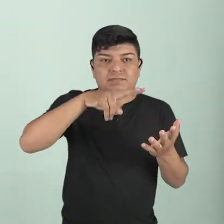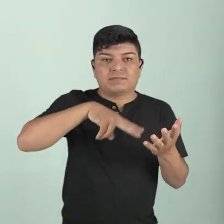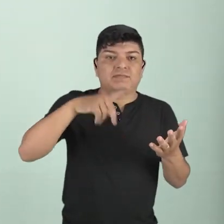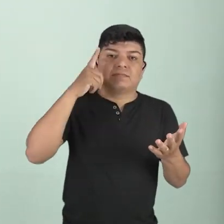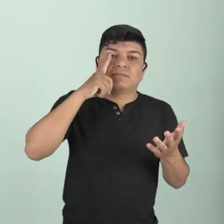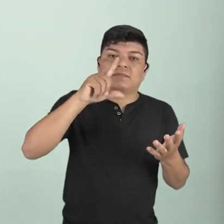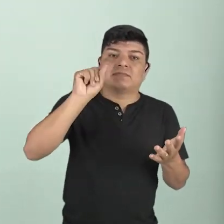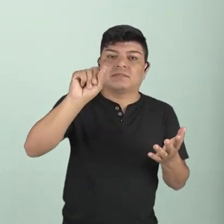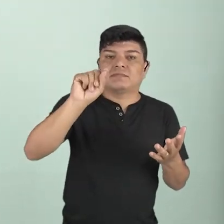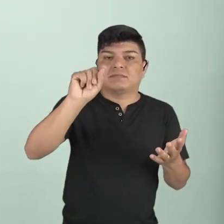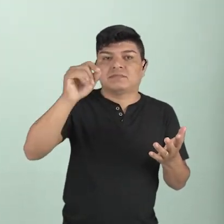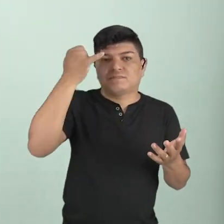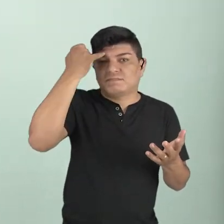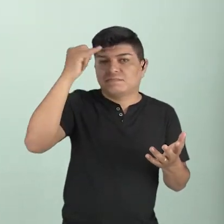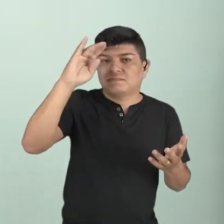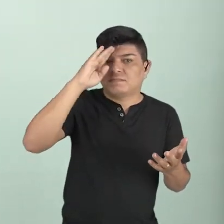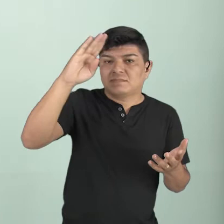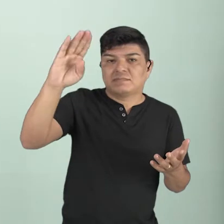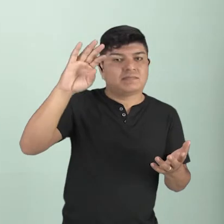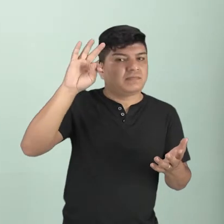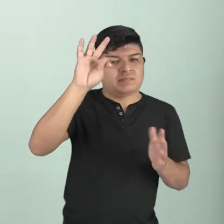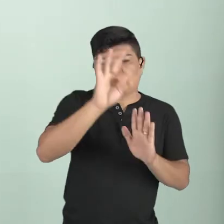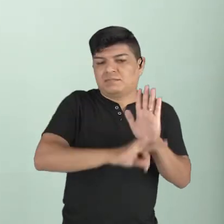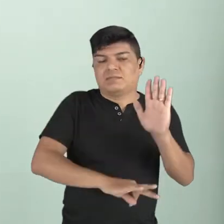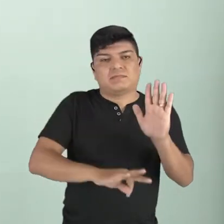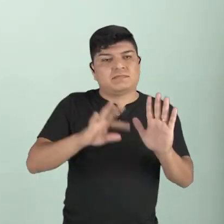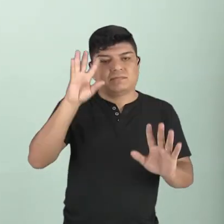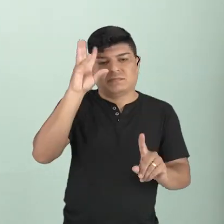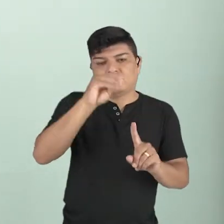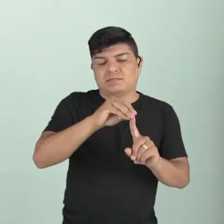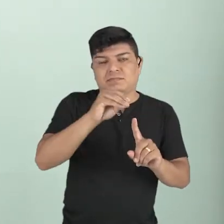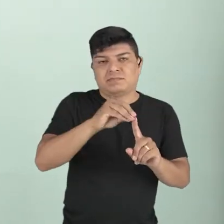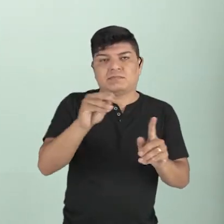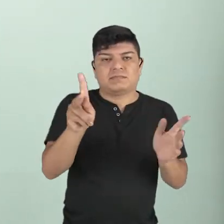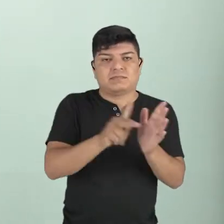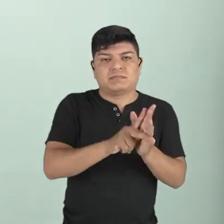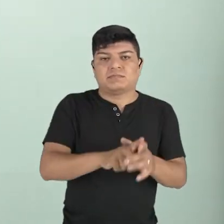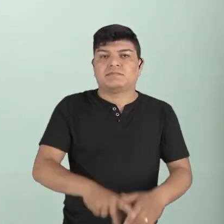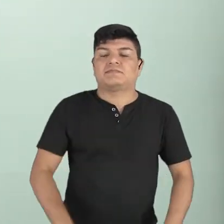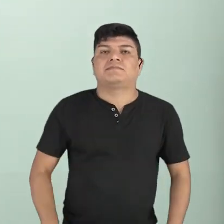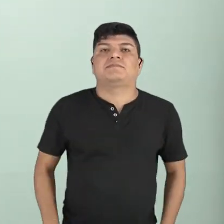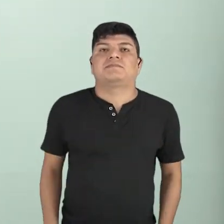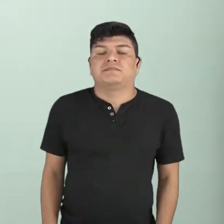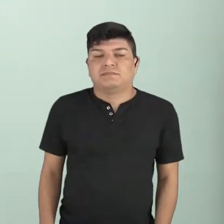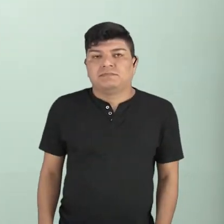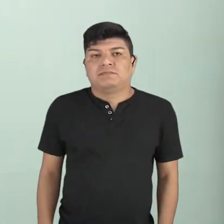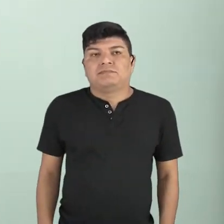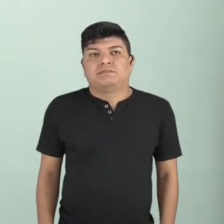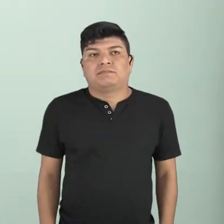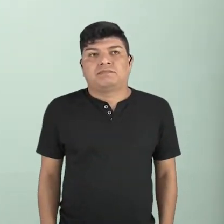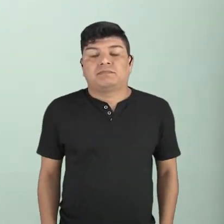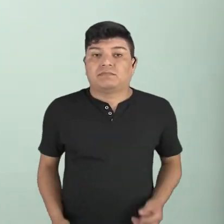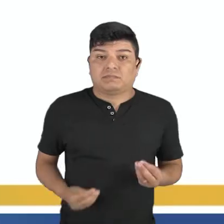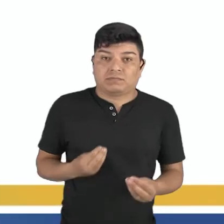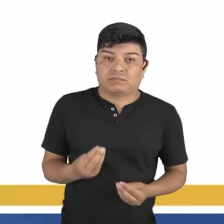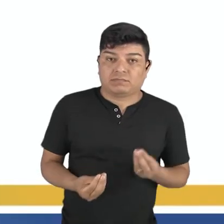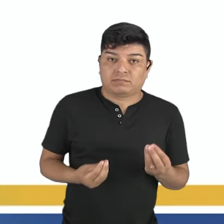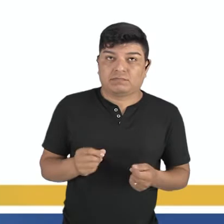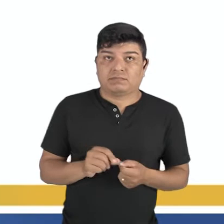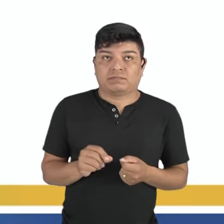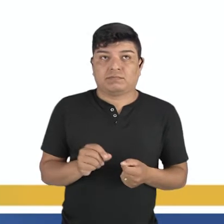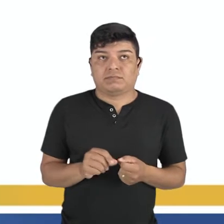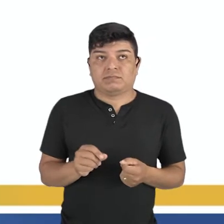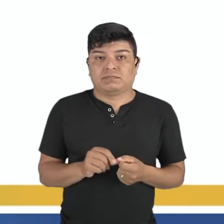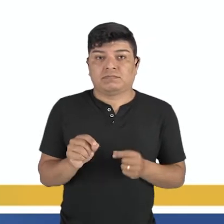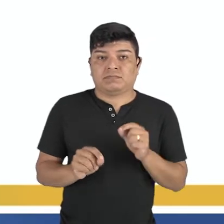conseguir trazer a ideia principal do texto, o objetivo do texto. E aí, como fazer? Você vai